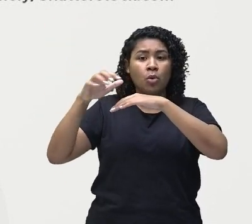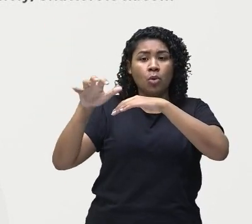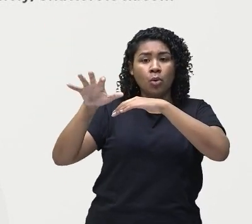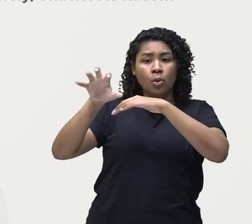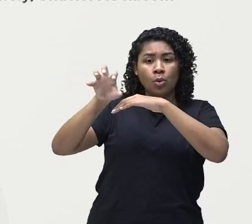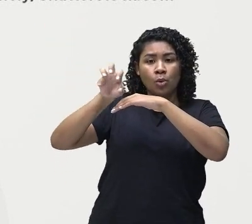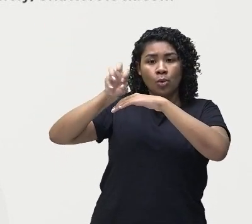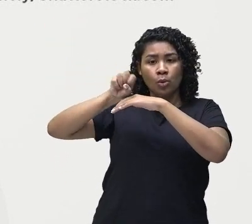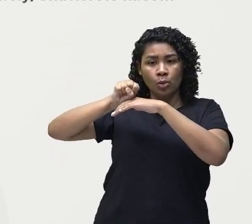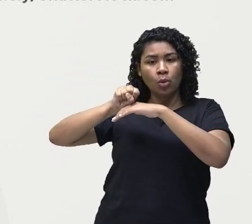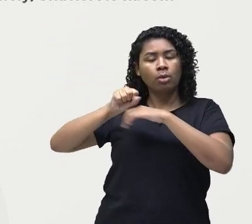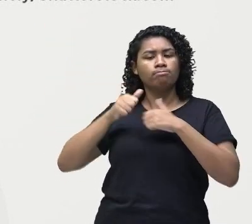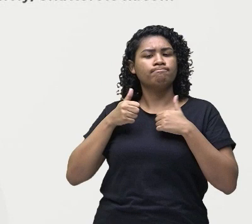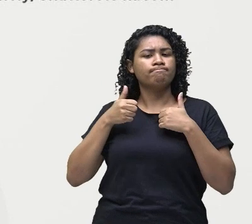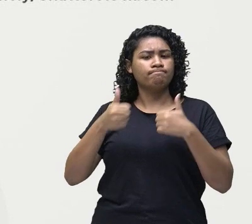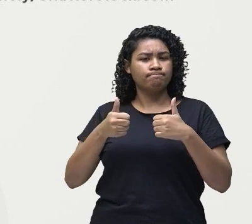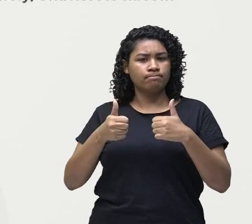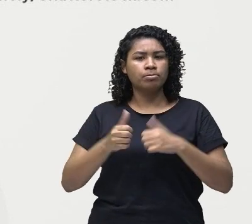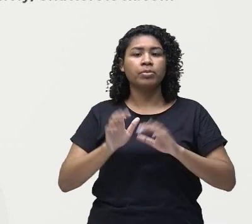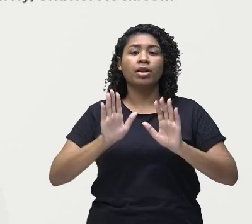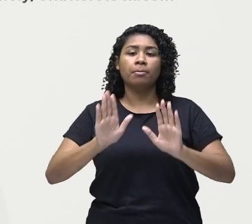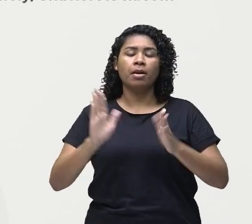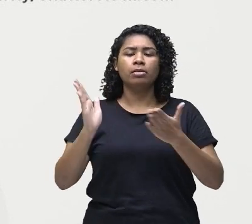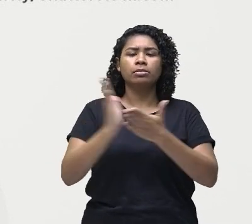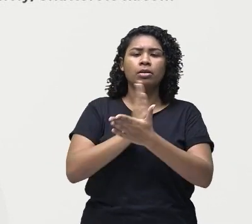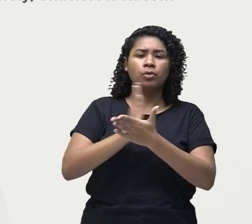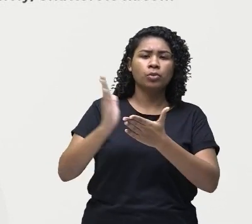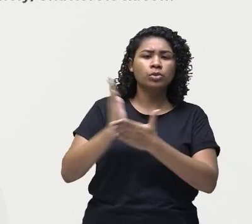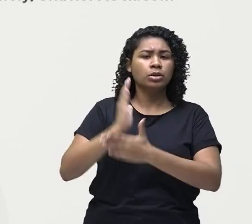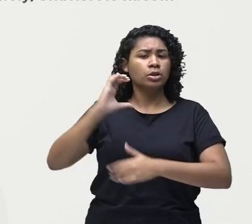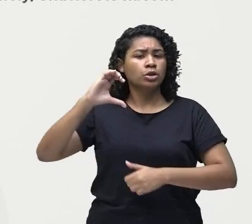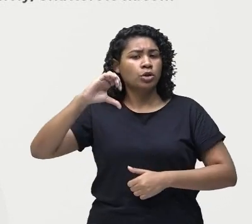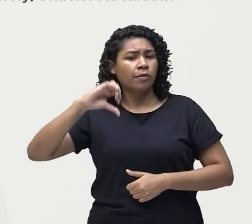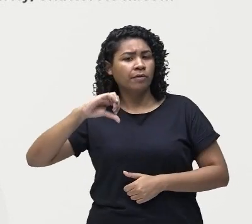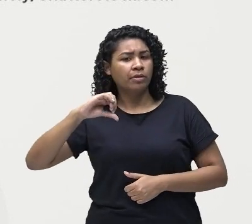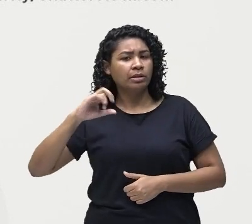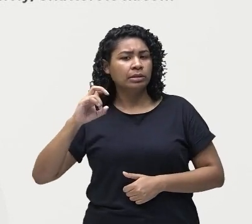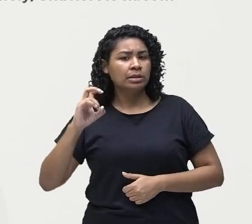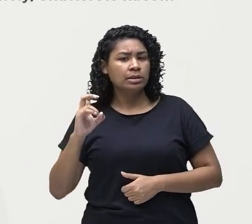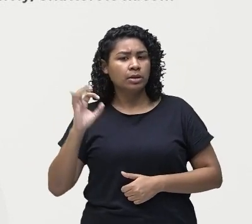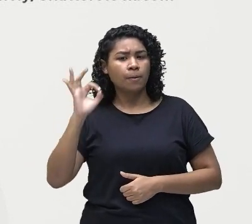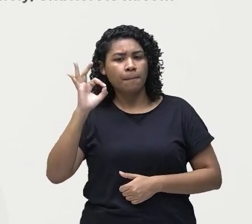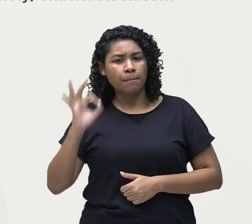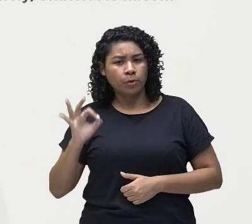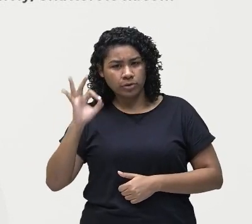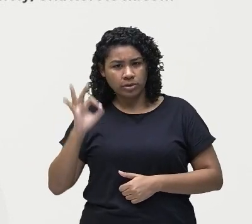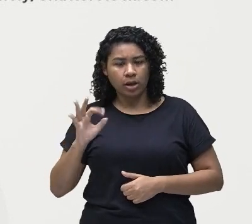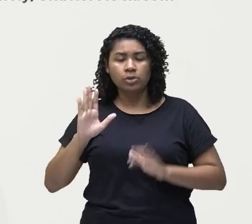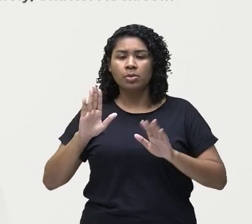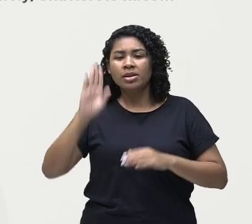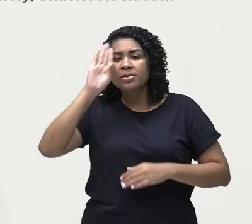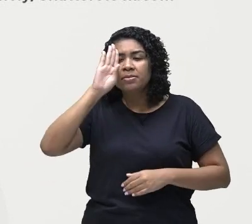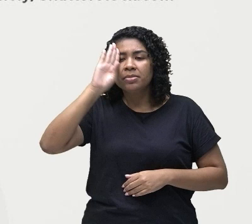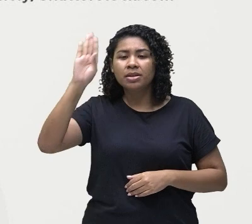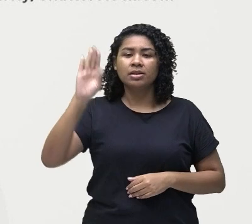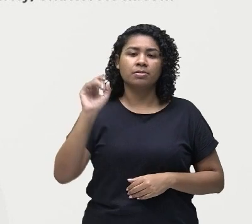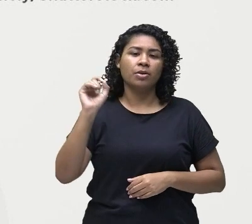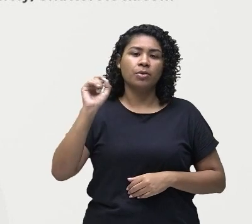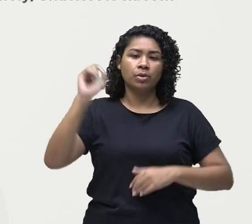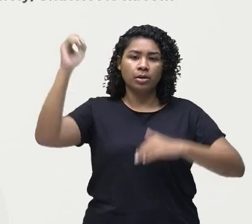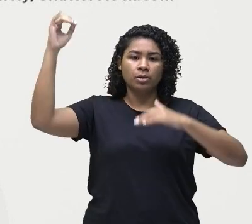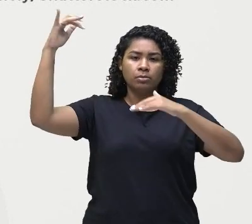Outros 95% e outro que mais passa são absorvidos